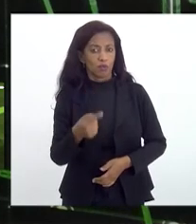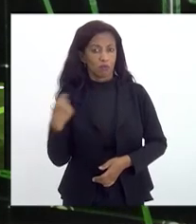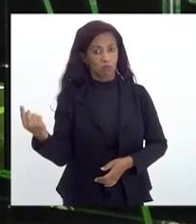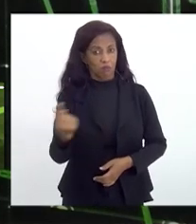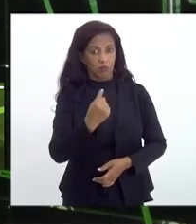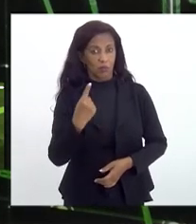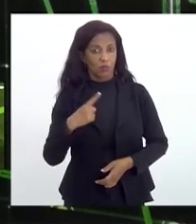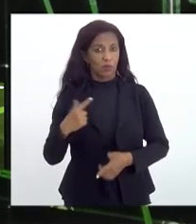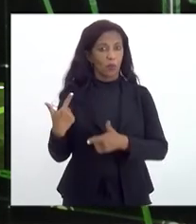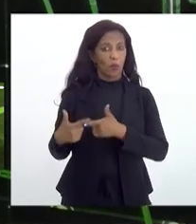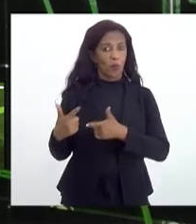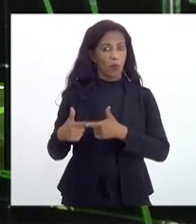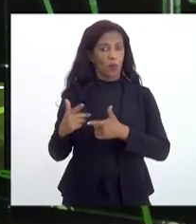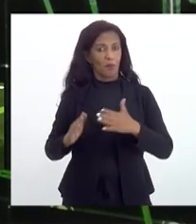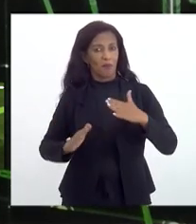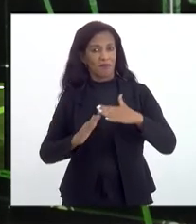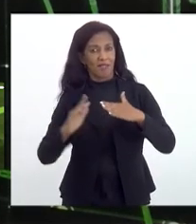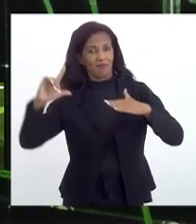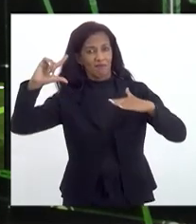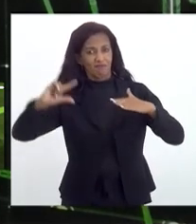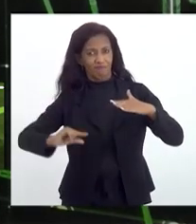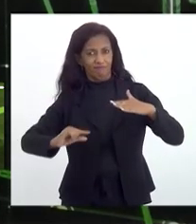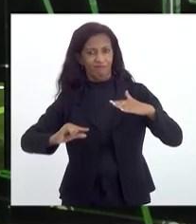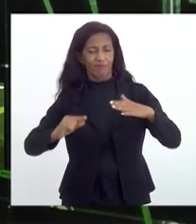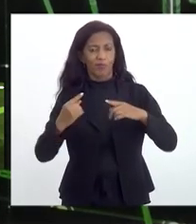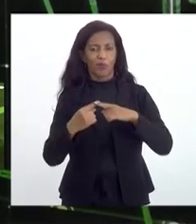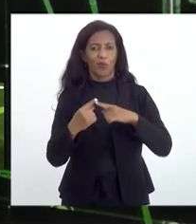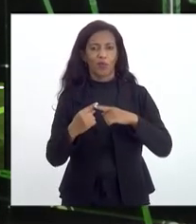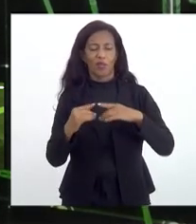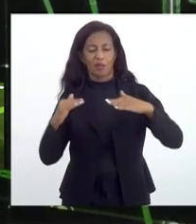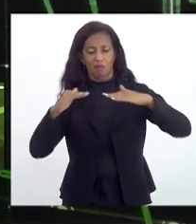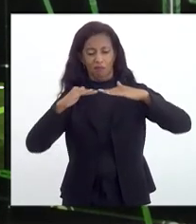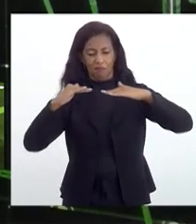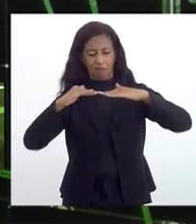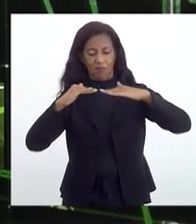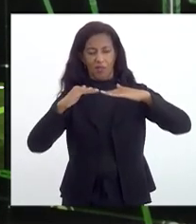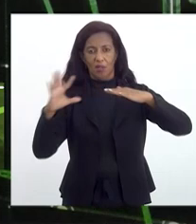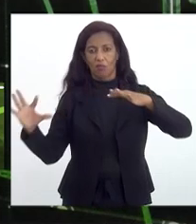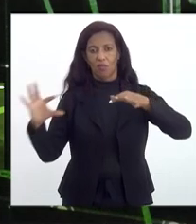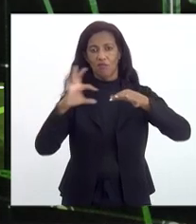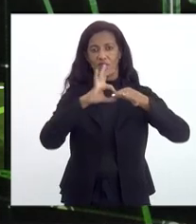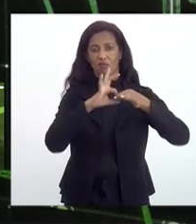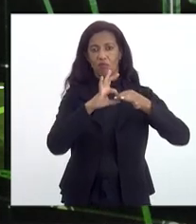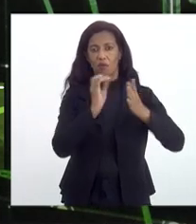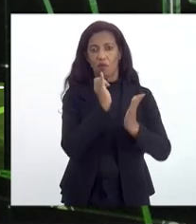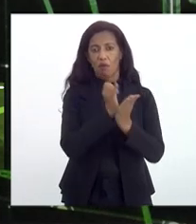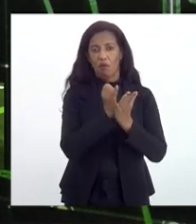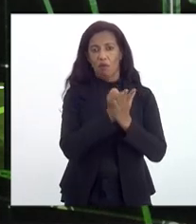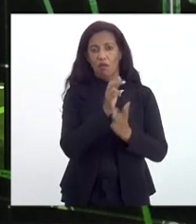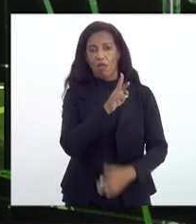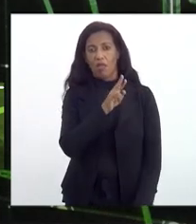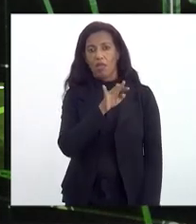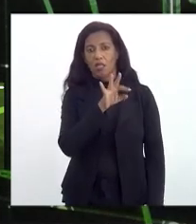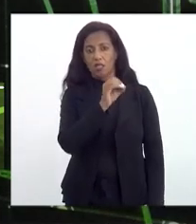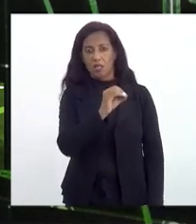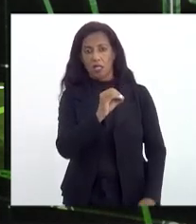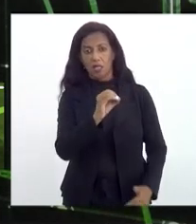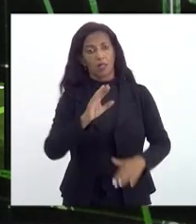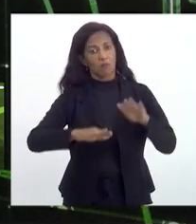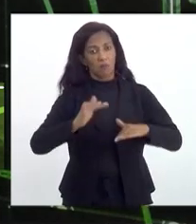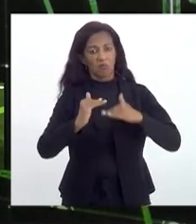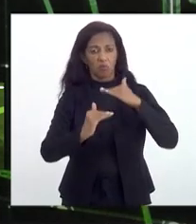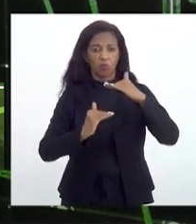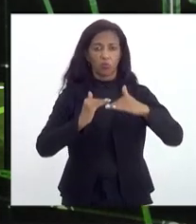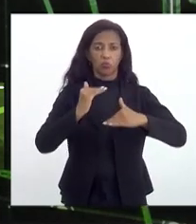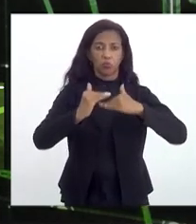nós teríamos problema ou o teto ficaria menor. Porque o teto, ele não tem vinculação com a receita. Apesar da receita, a gente está crescendo bastante,